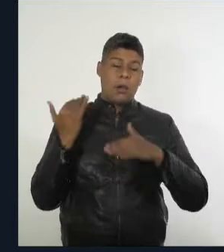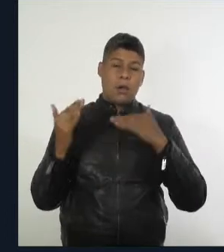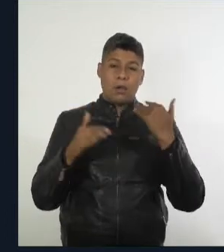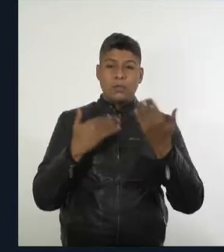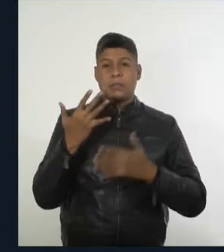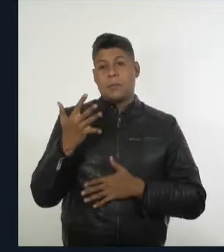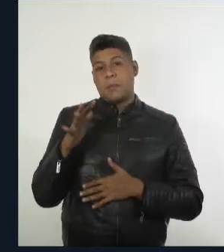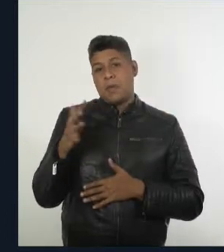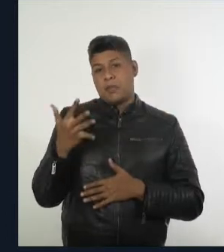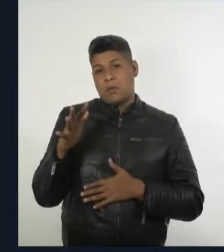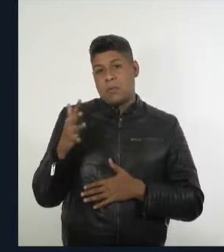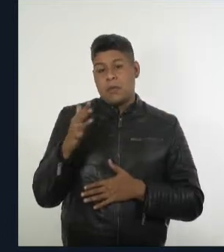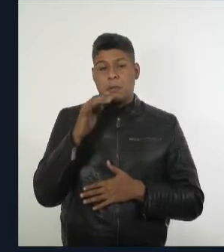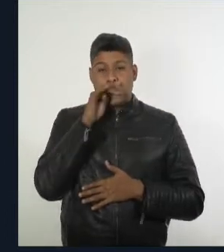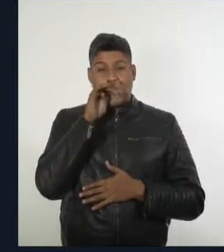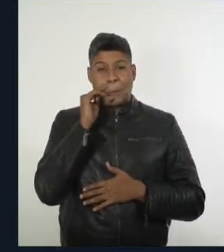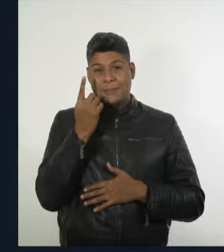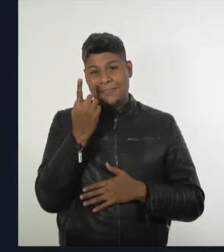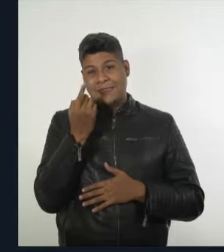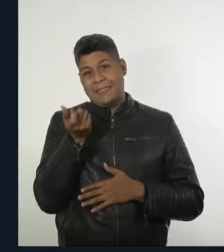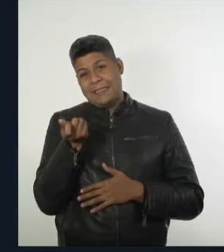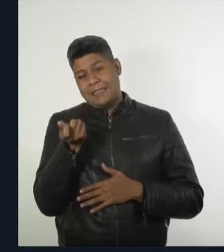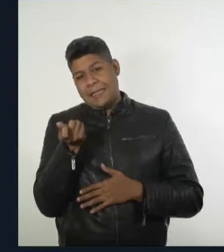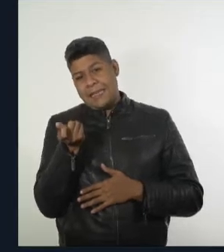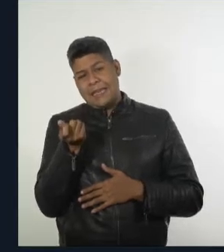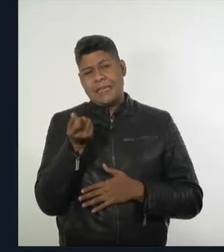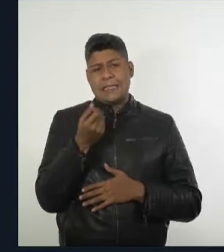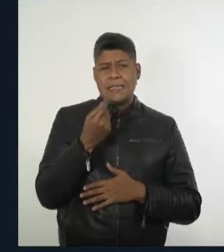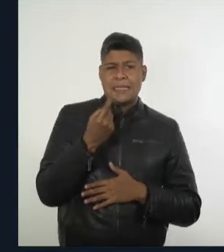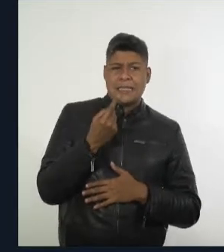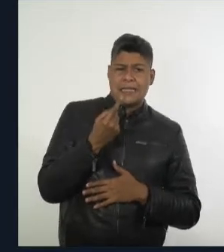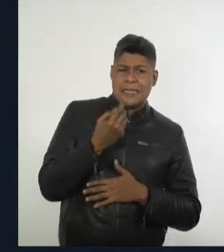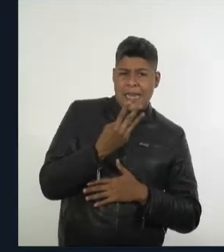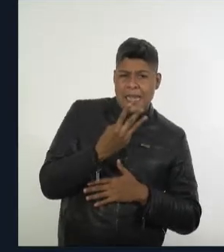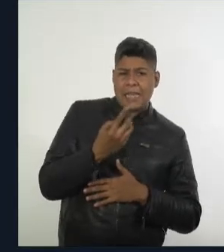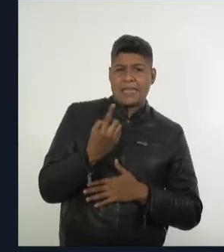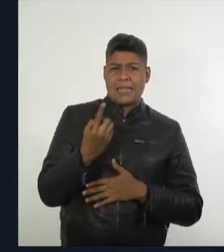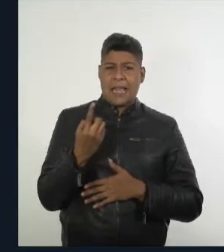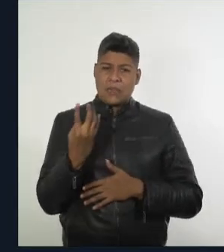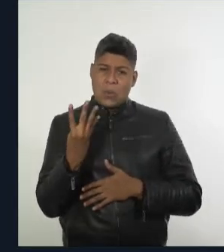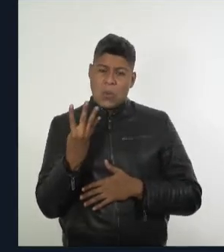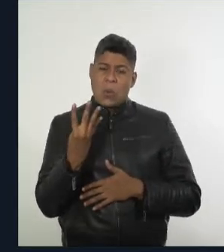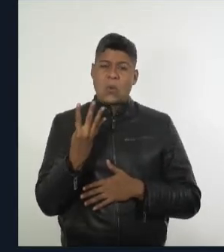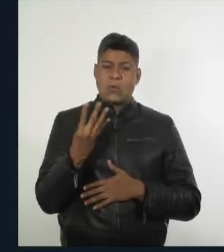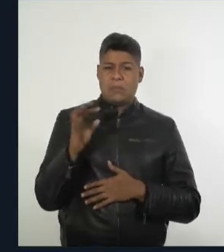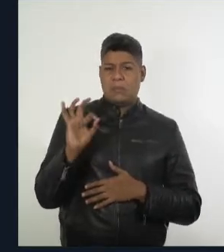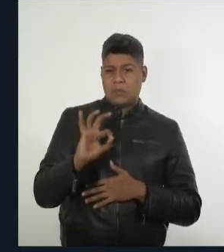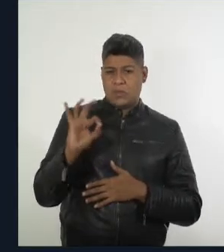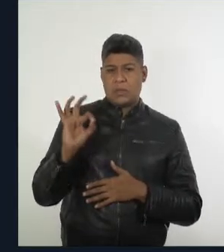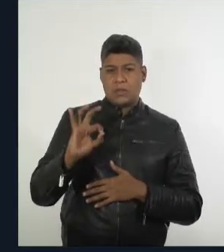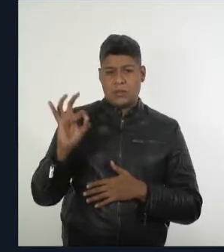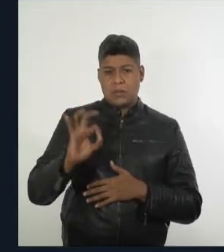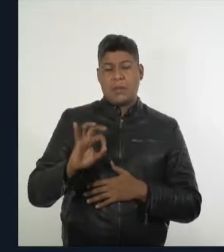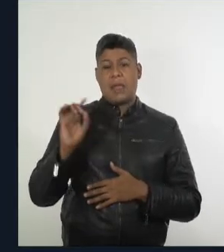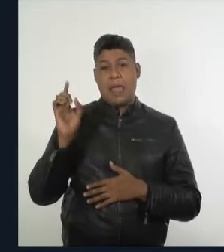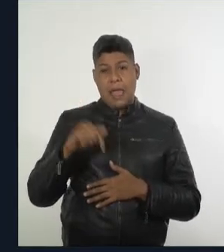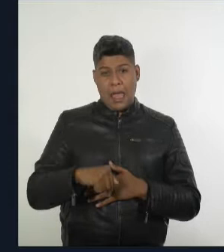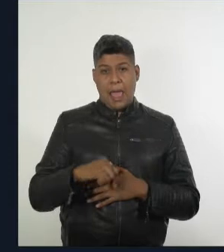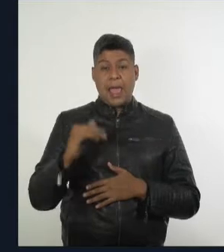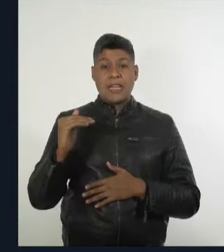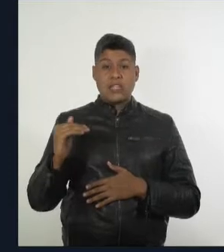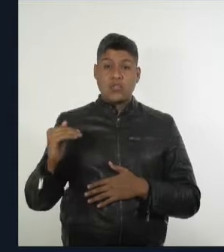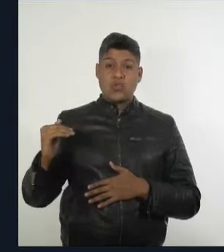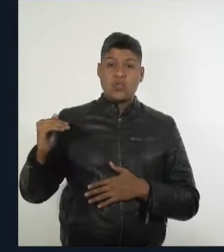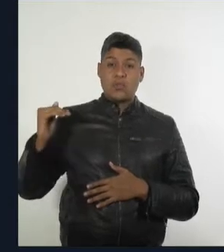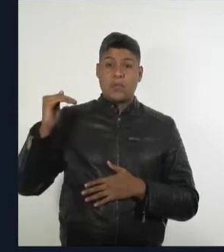casa de 16 por 13, 14, 15%, mas que ainda é superior